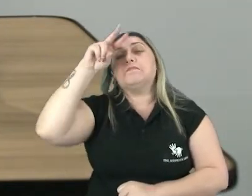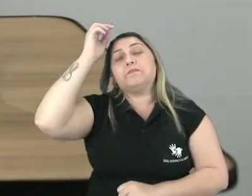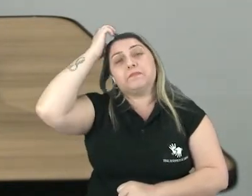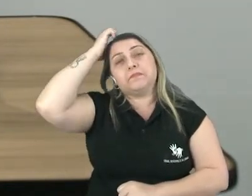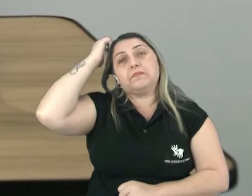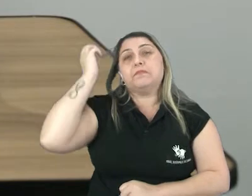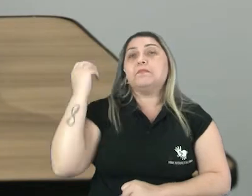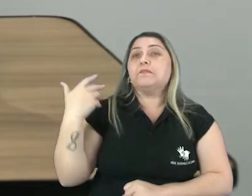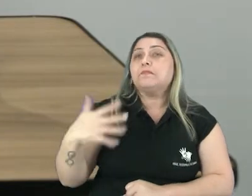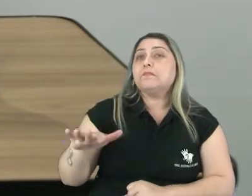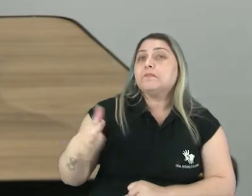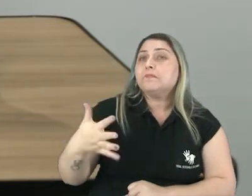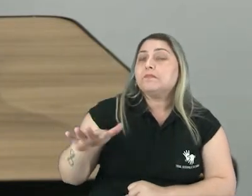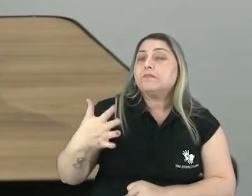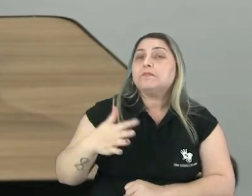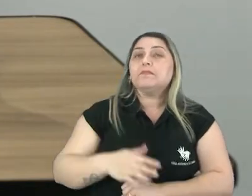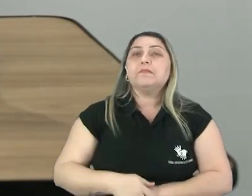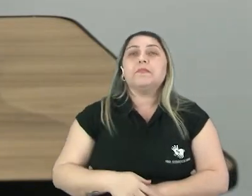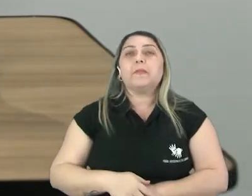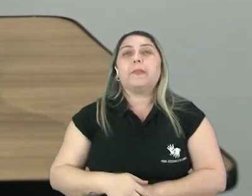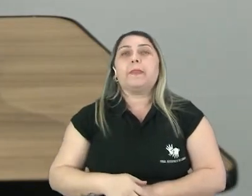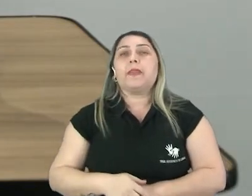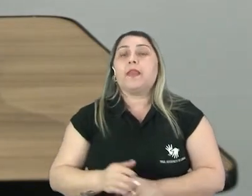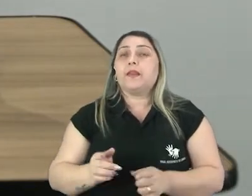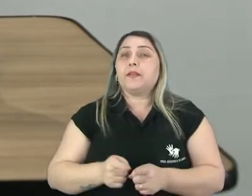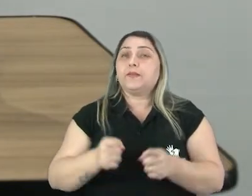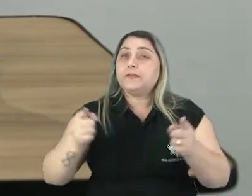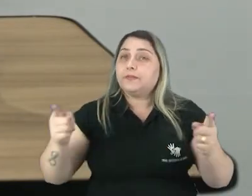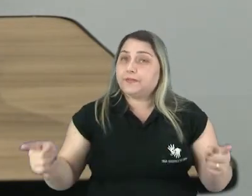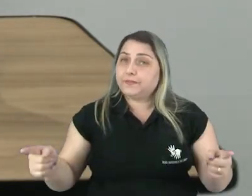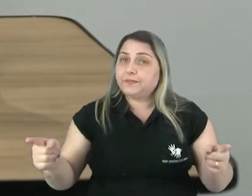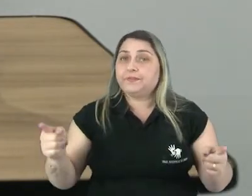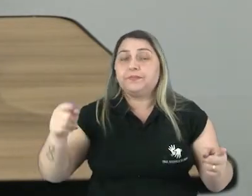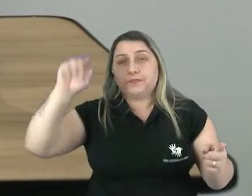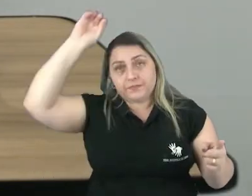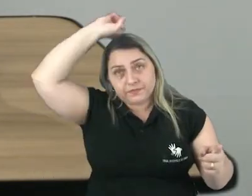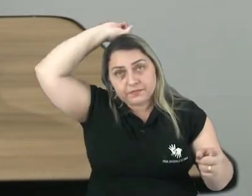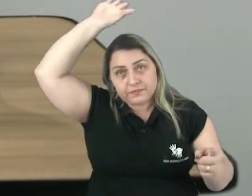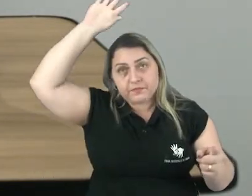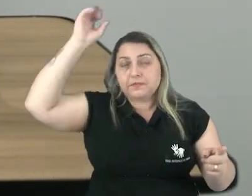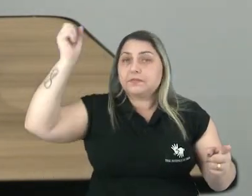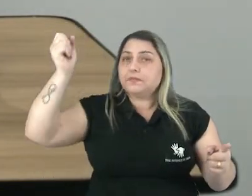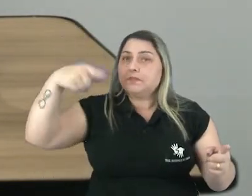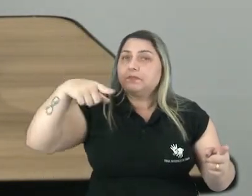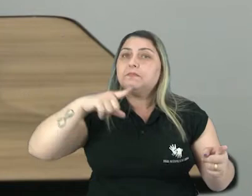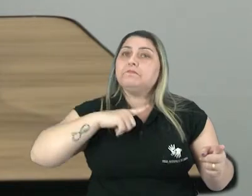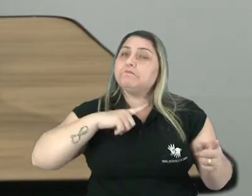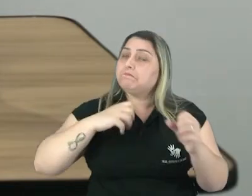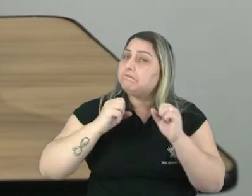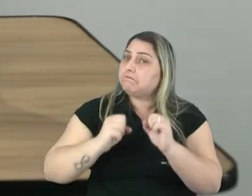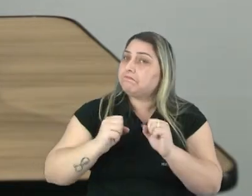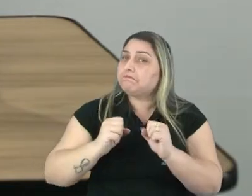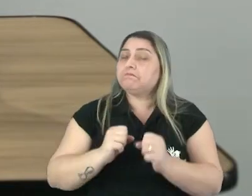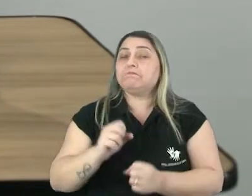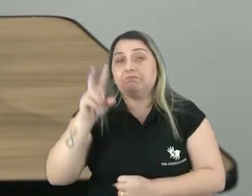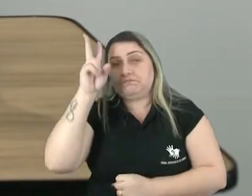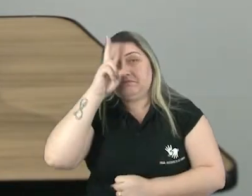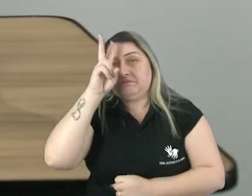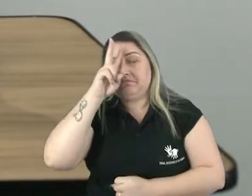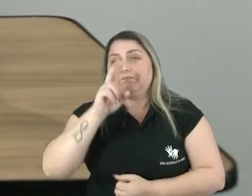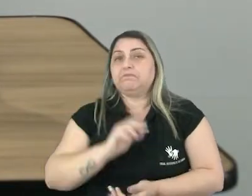em média, qual é o comprimento que a baleia azul pode chegar? Alguém ainda